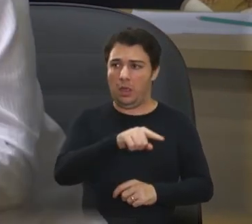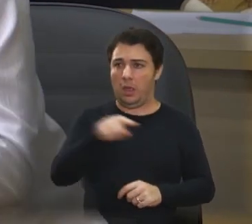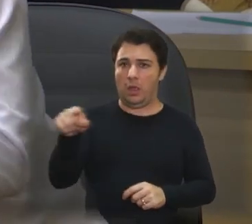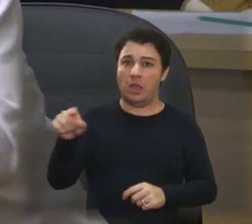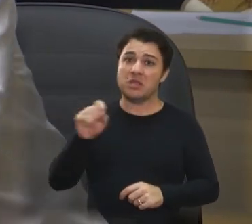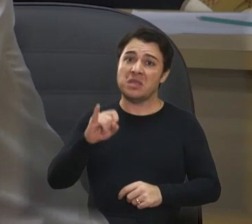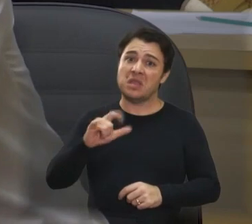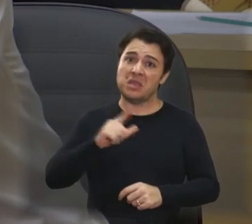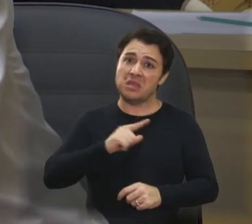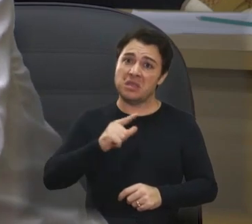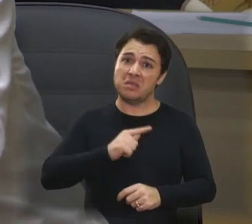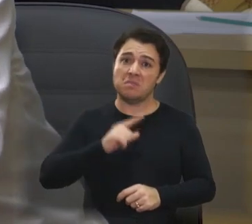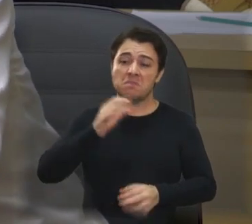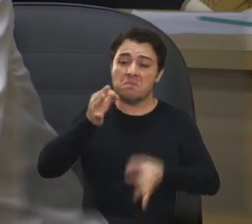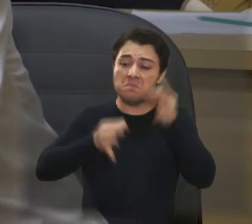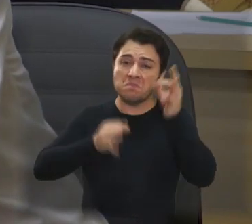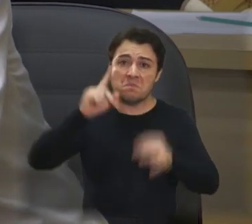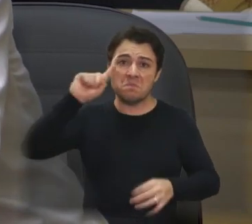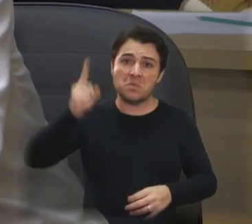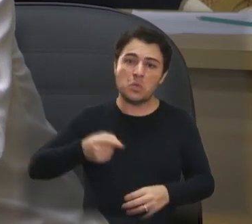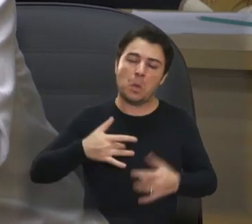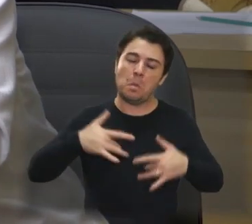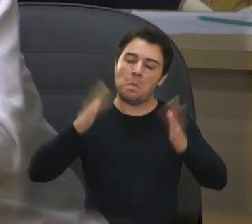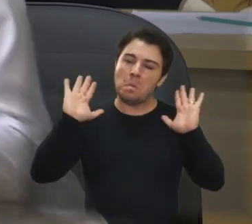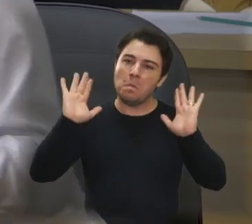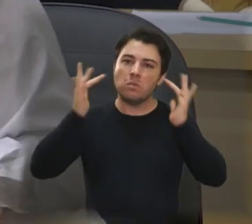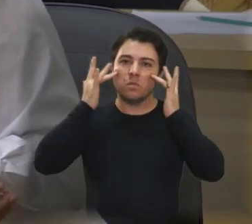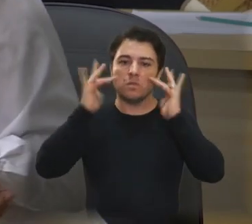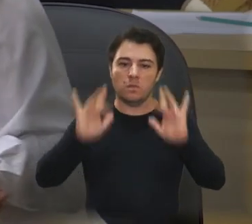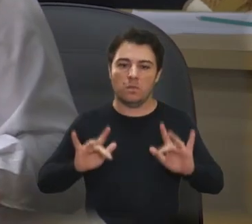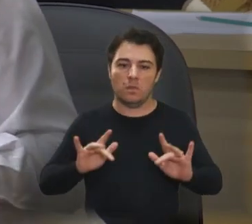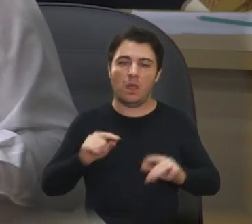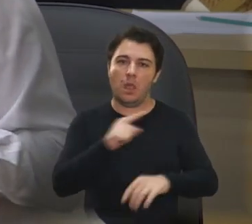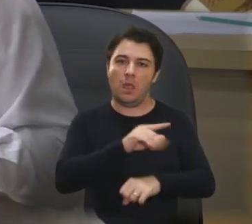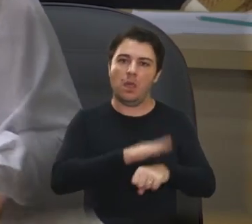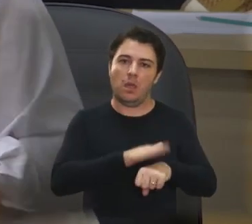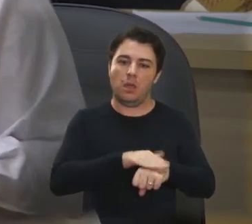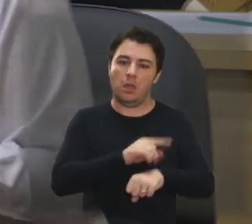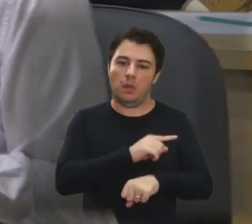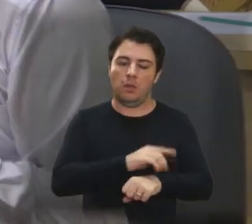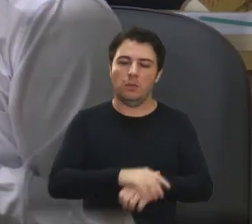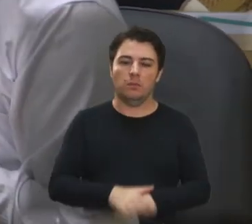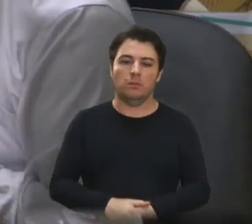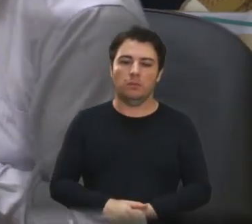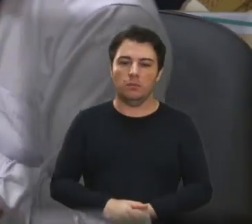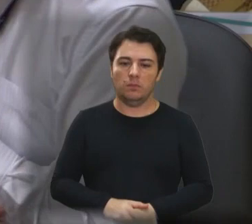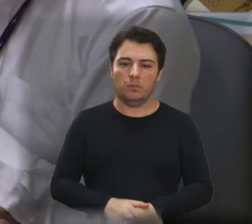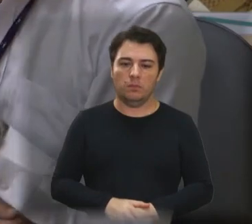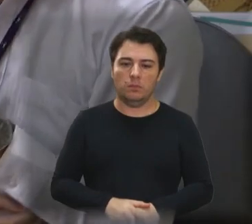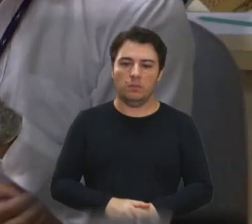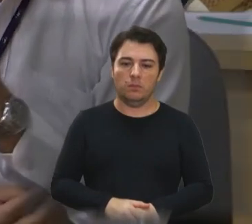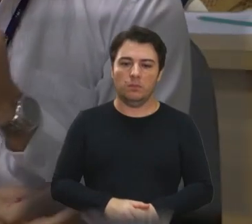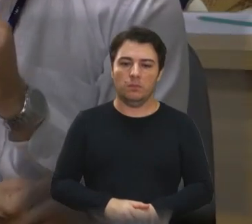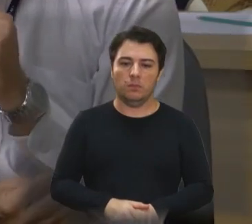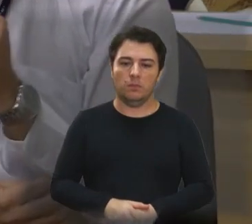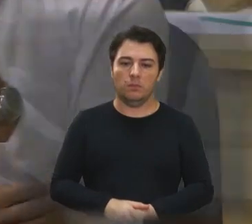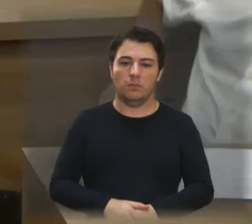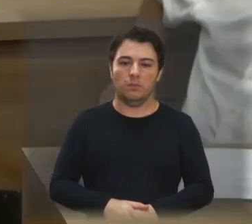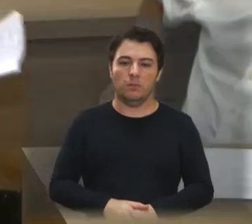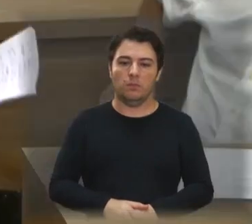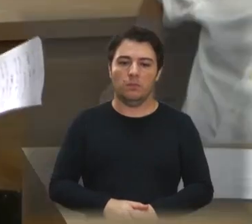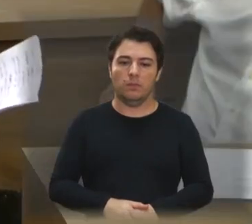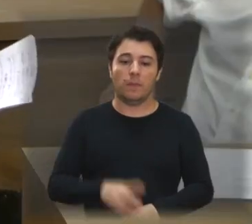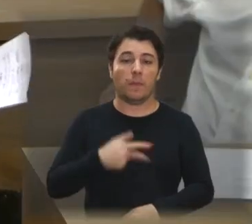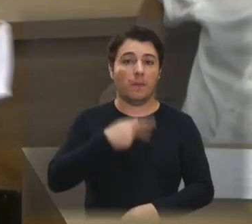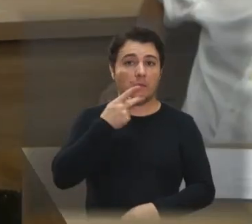o que tem alguma determinação E aí já passou a ser levantado pelo departamento já no local só sozinho porque eu não tô dizendo